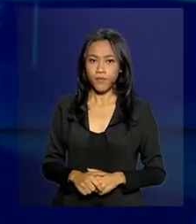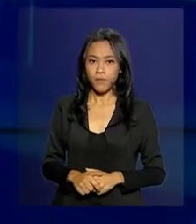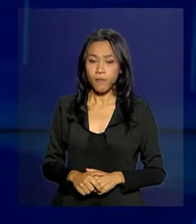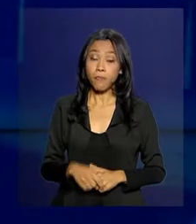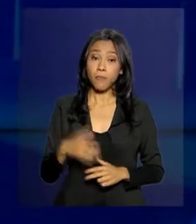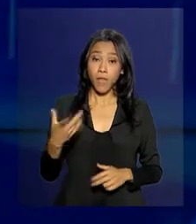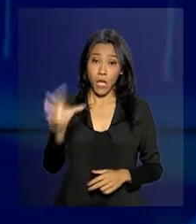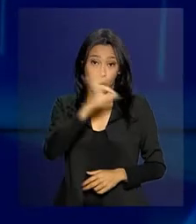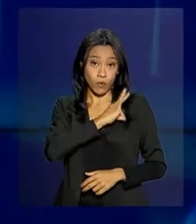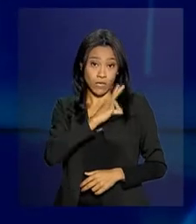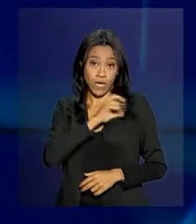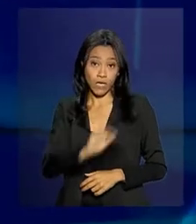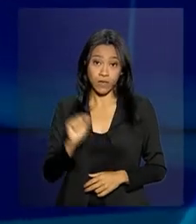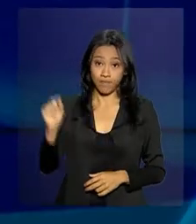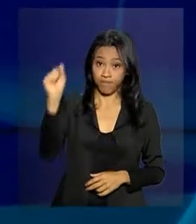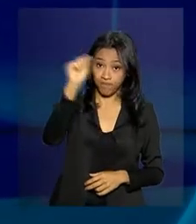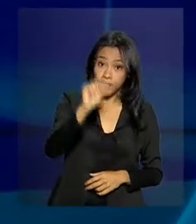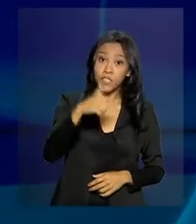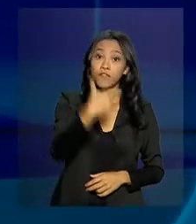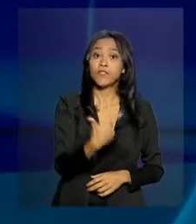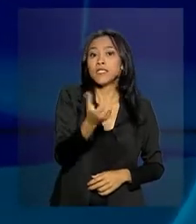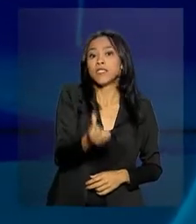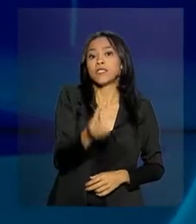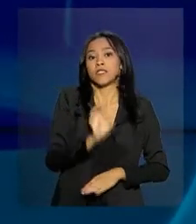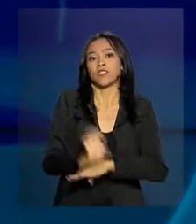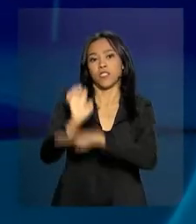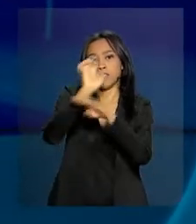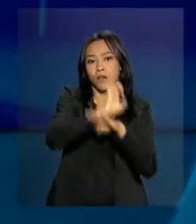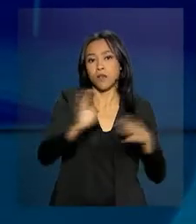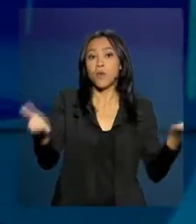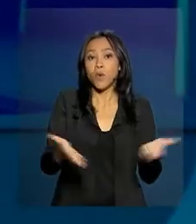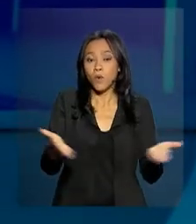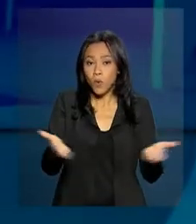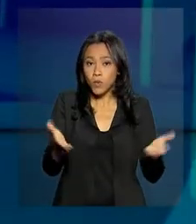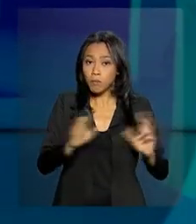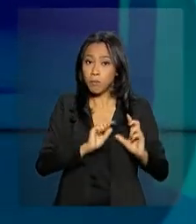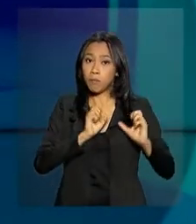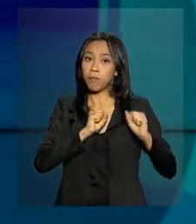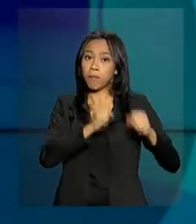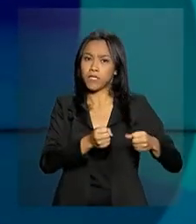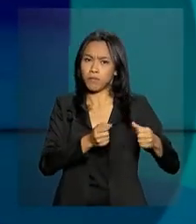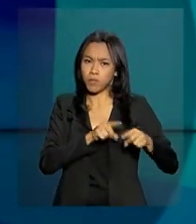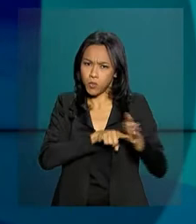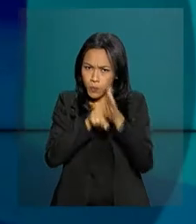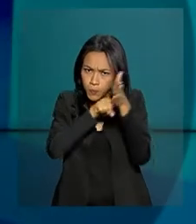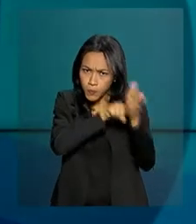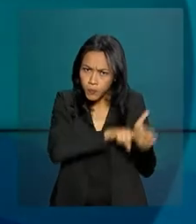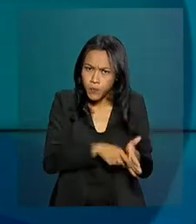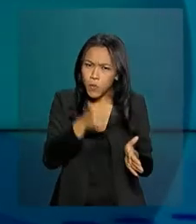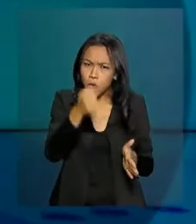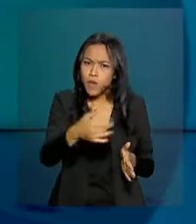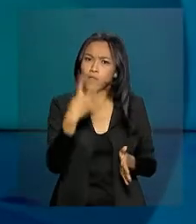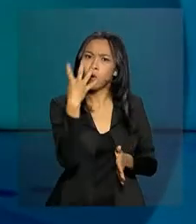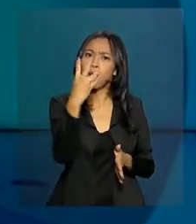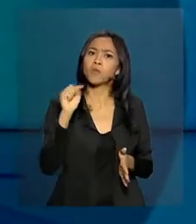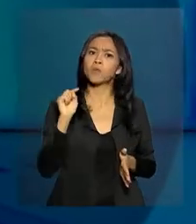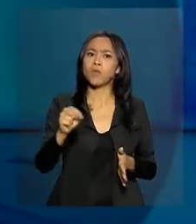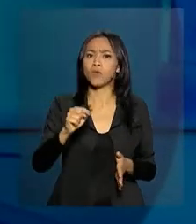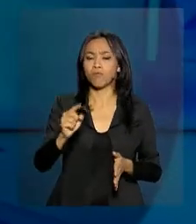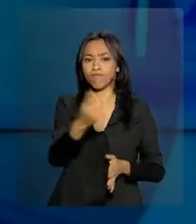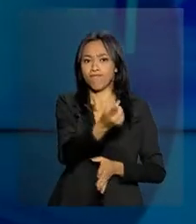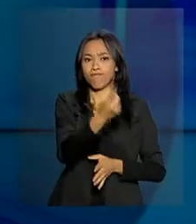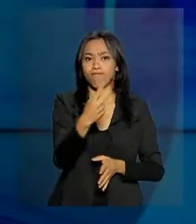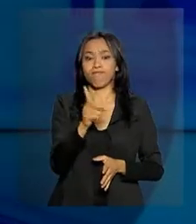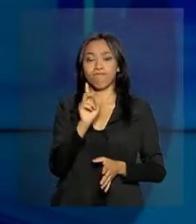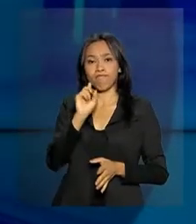policiais civis de 26 estados participam hoje da operação midas quase quatro mil policiais cumprir mandados de prisão